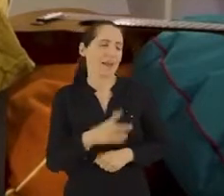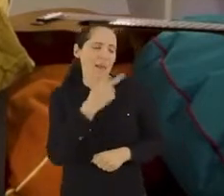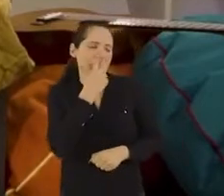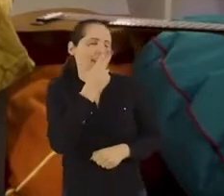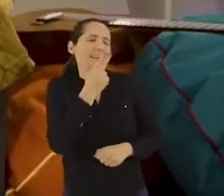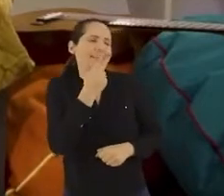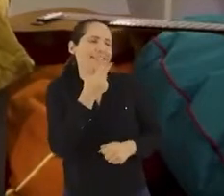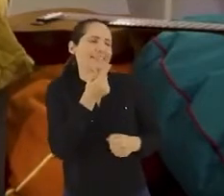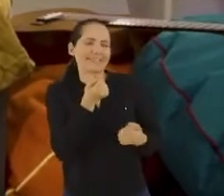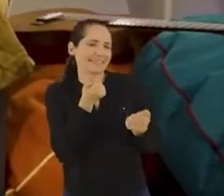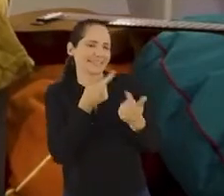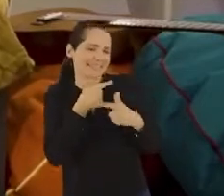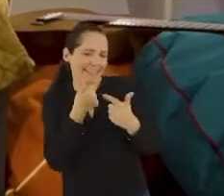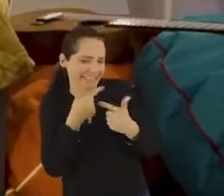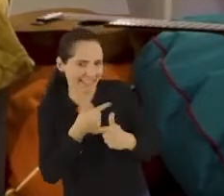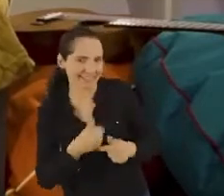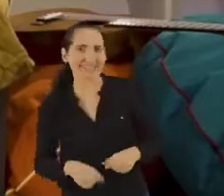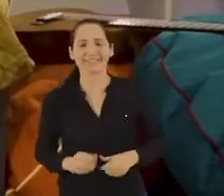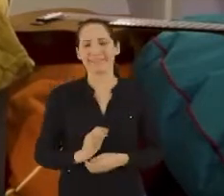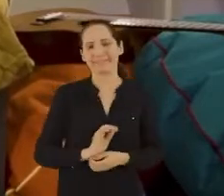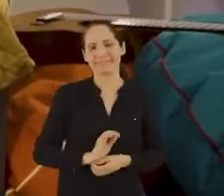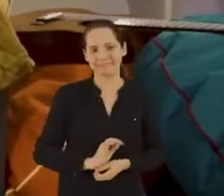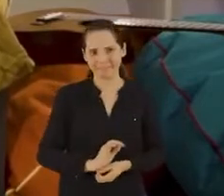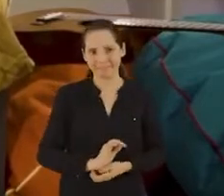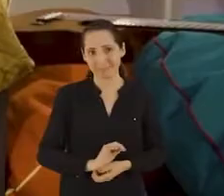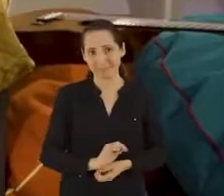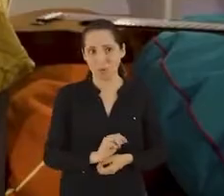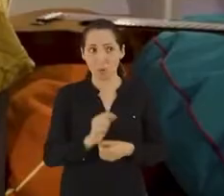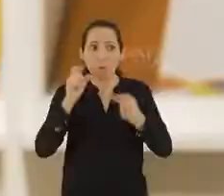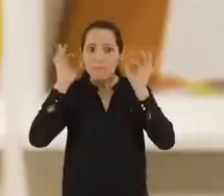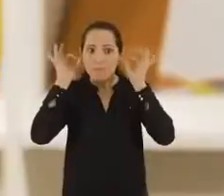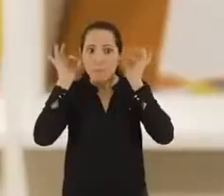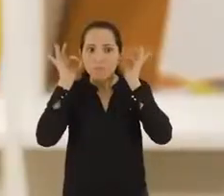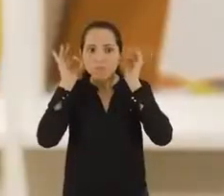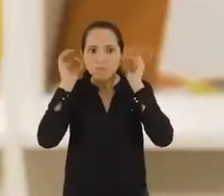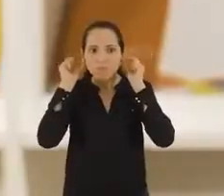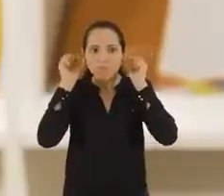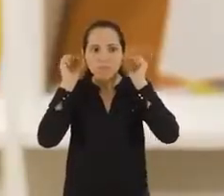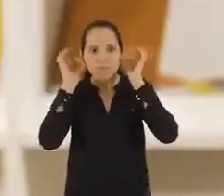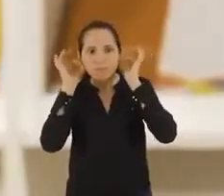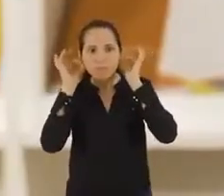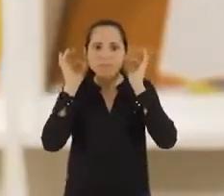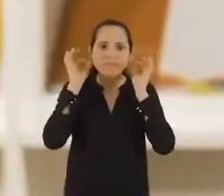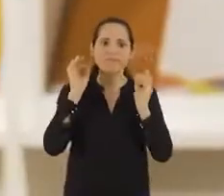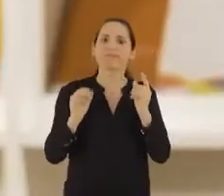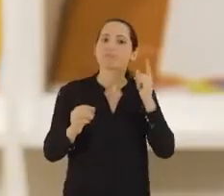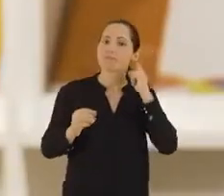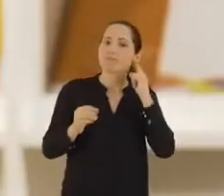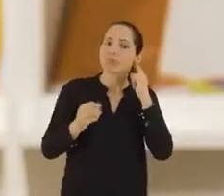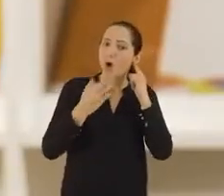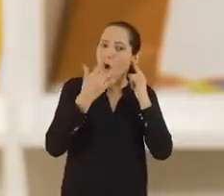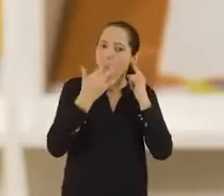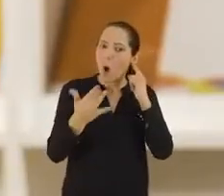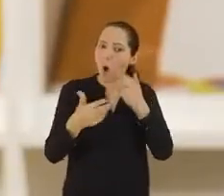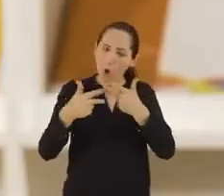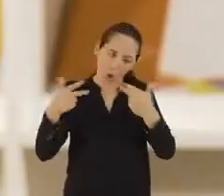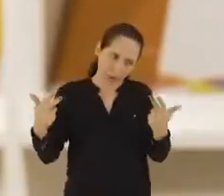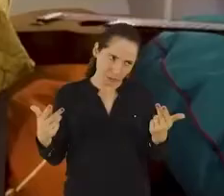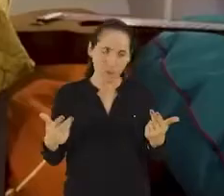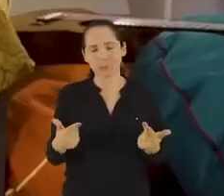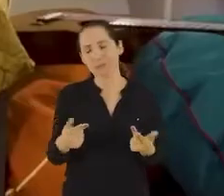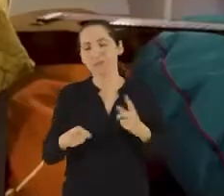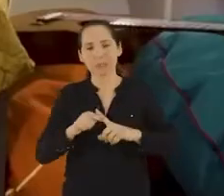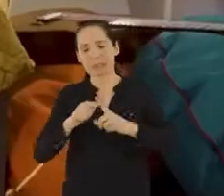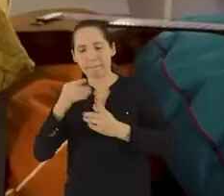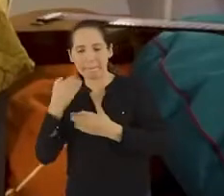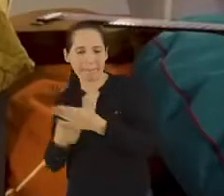sapeca. Ah, e os brincos de bola, ela sempre estava com um de cada cor. Porque ela perdia. E